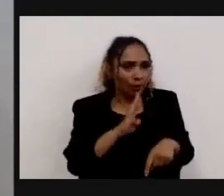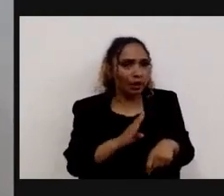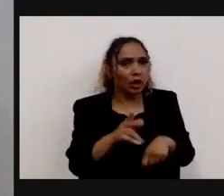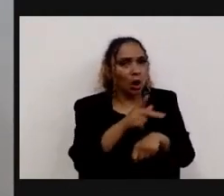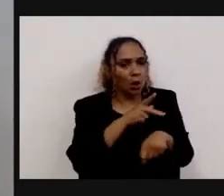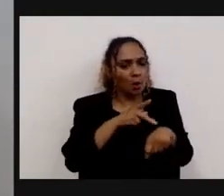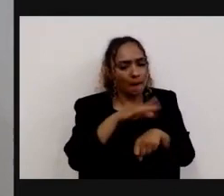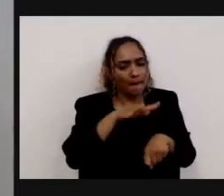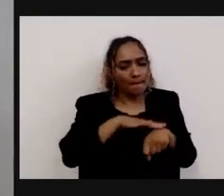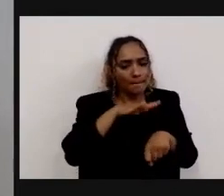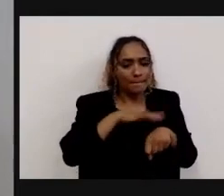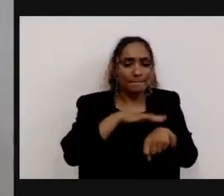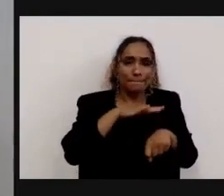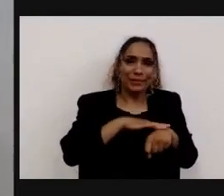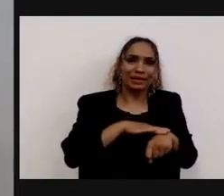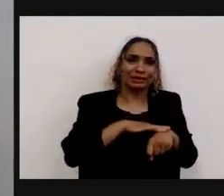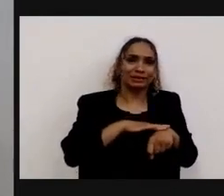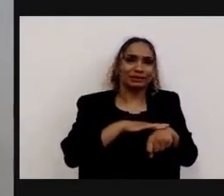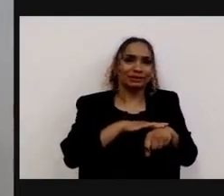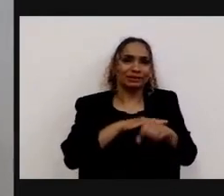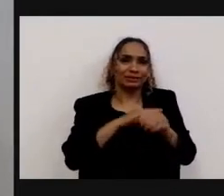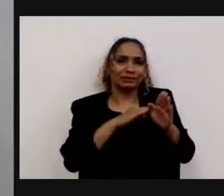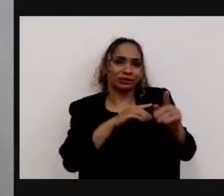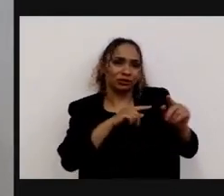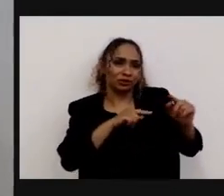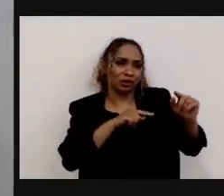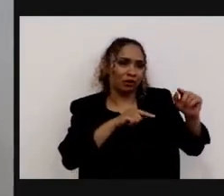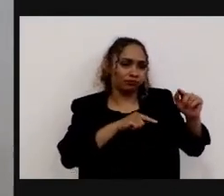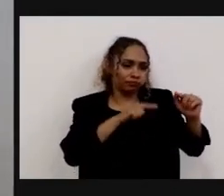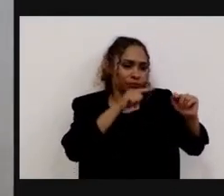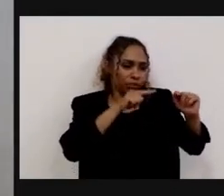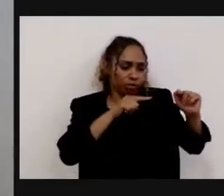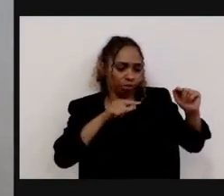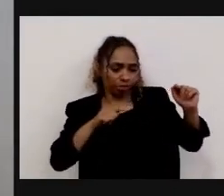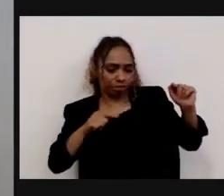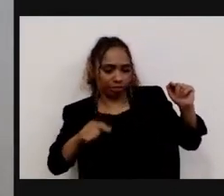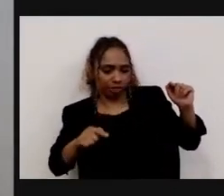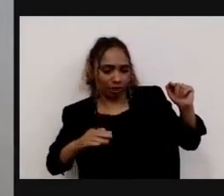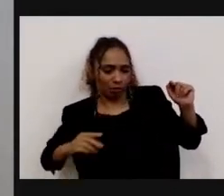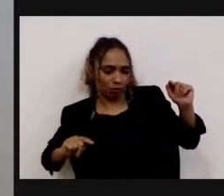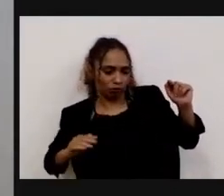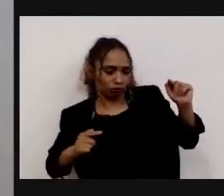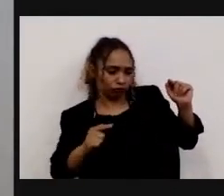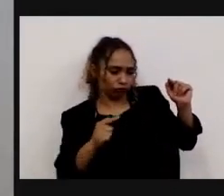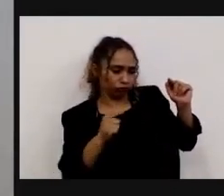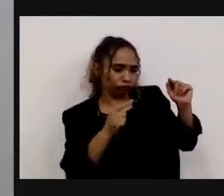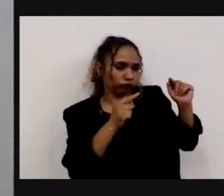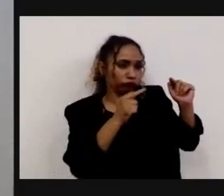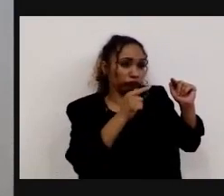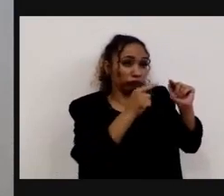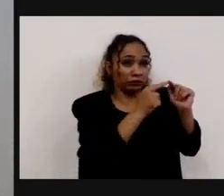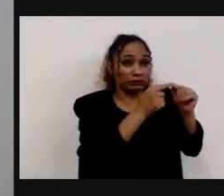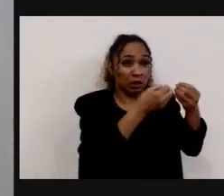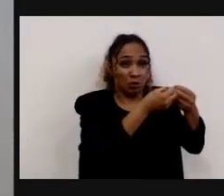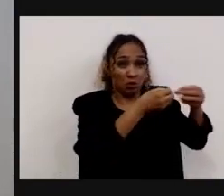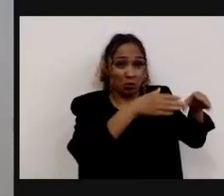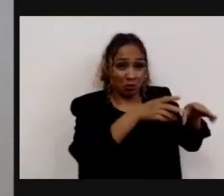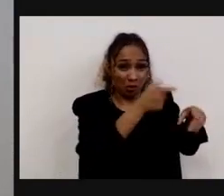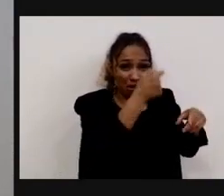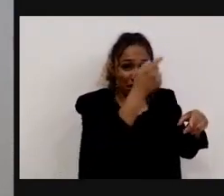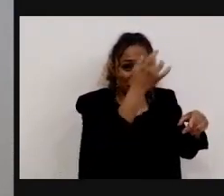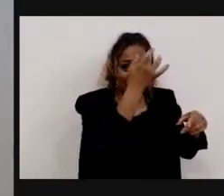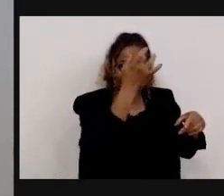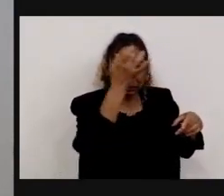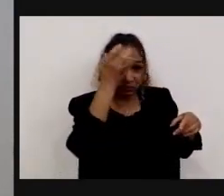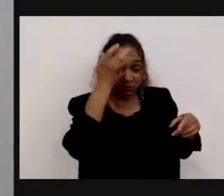um dos países com maior com altos índices aí de questões relacionadas à saúde mental E isso tem um impacto gigantesco